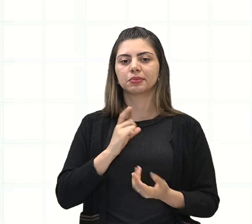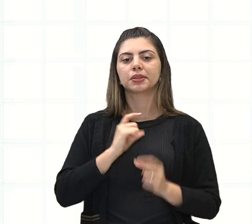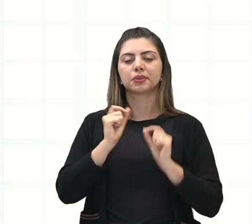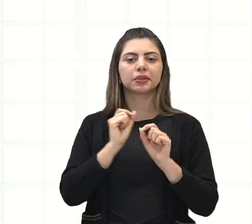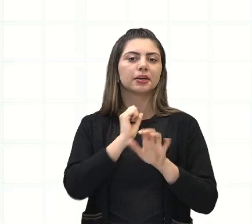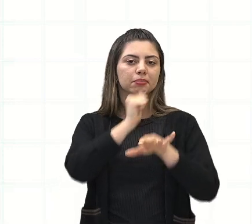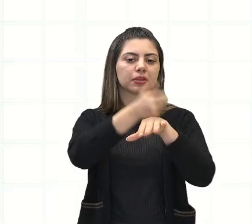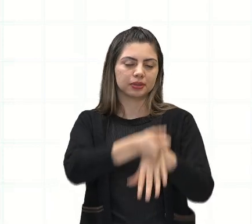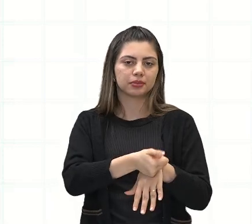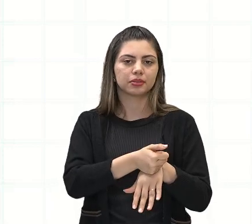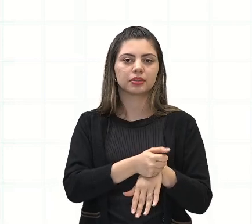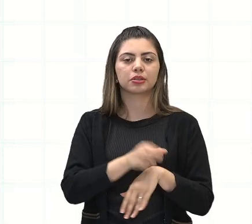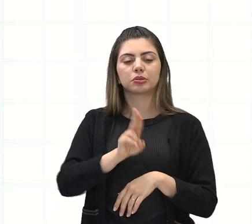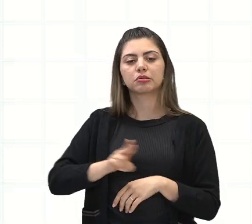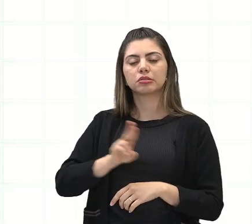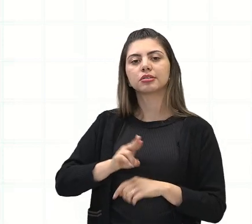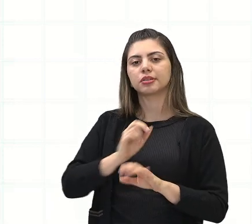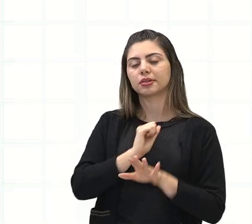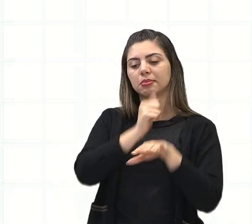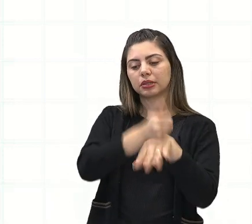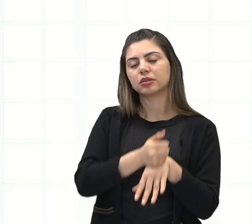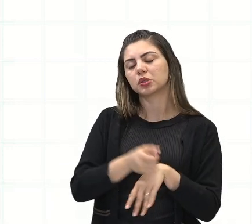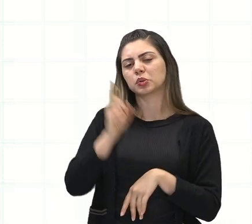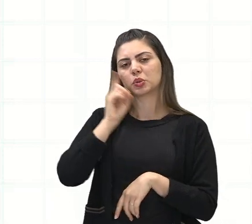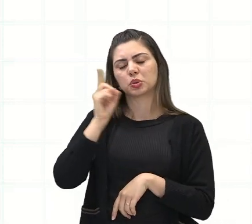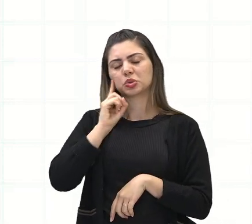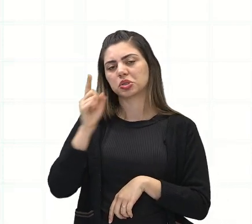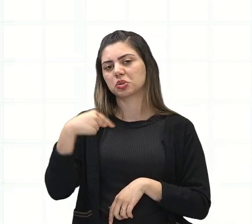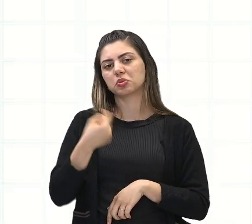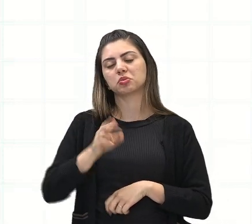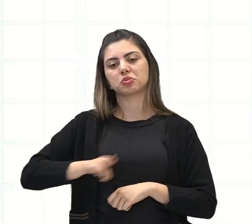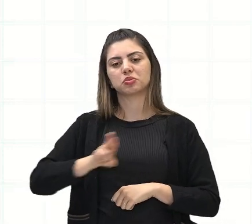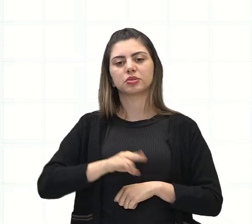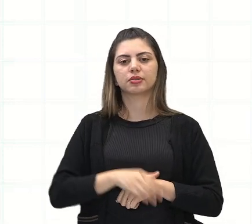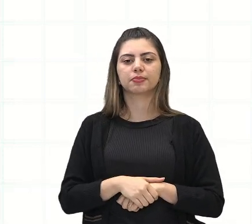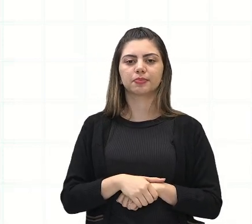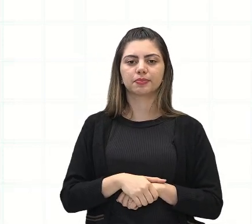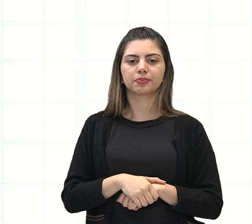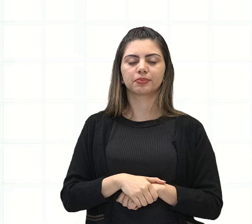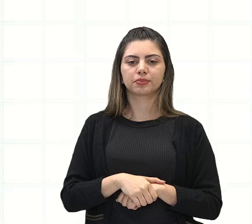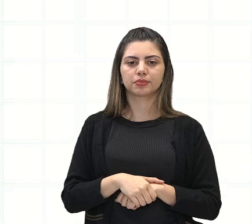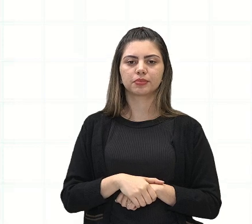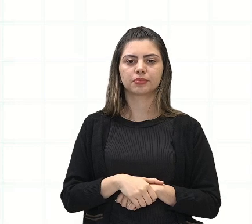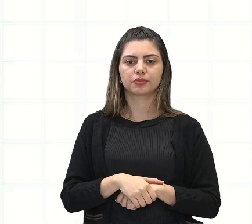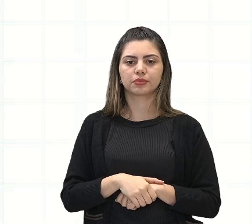substituição utilizando a metonímia no seu dia a dia o tempo todo.